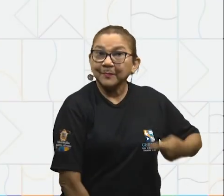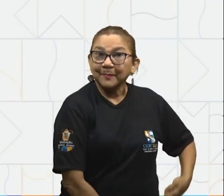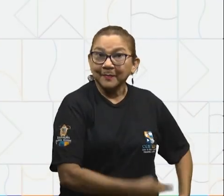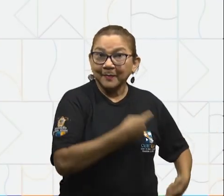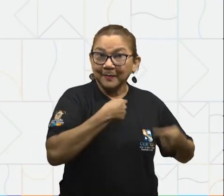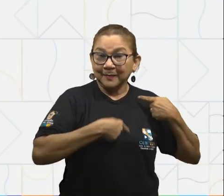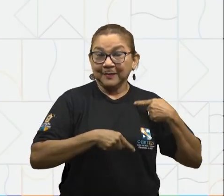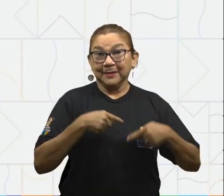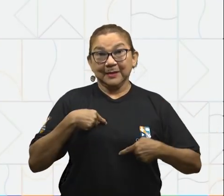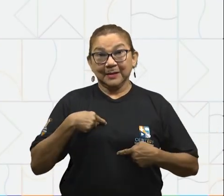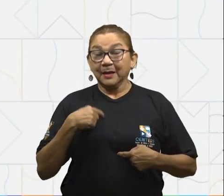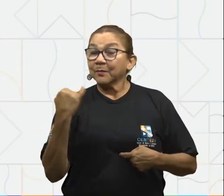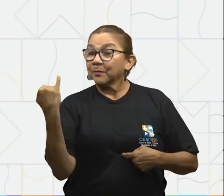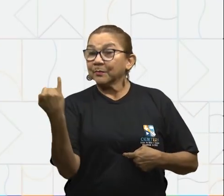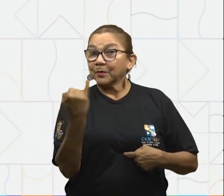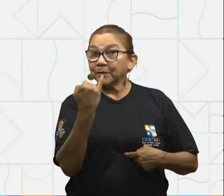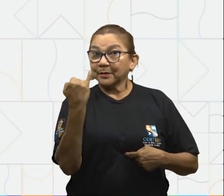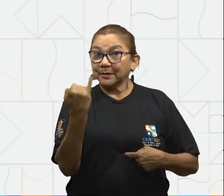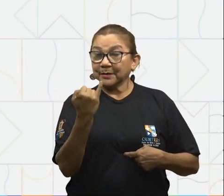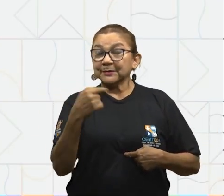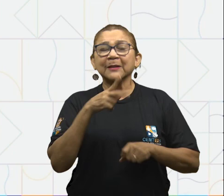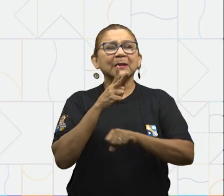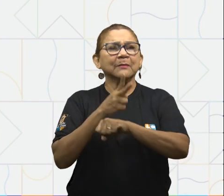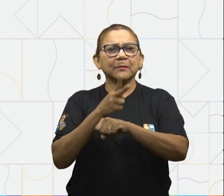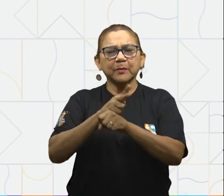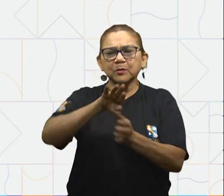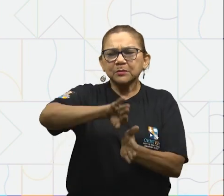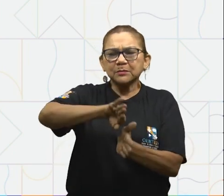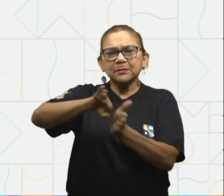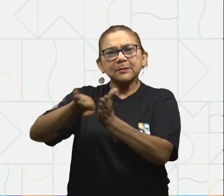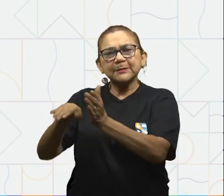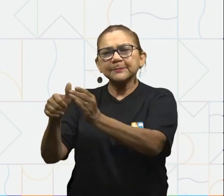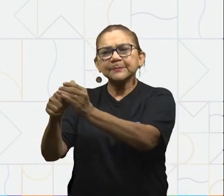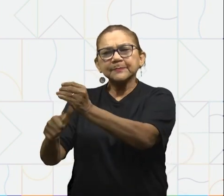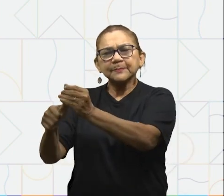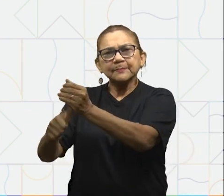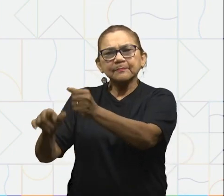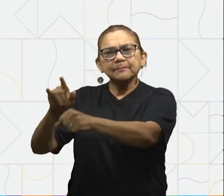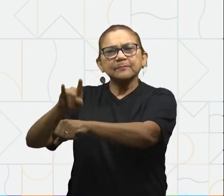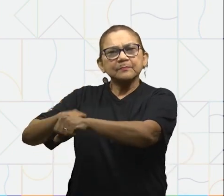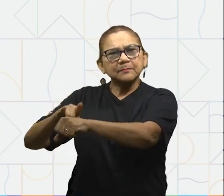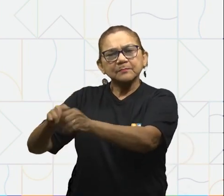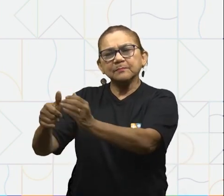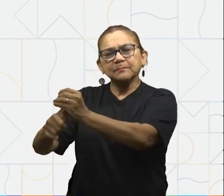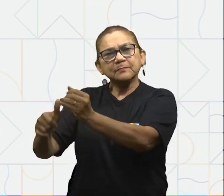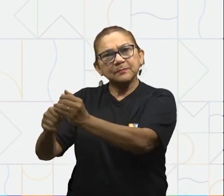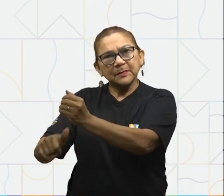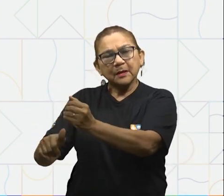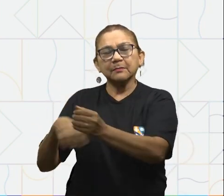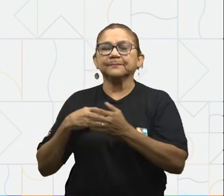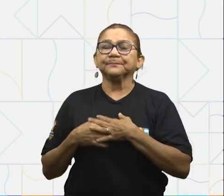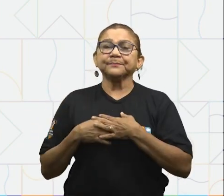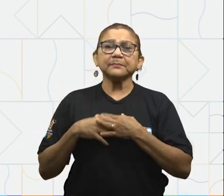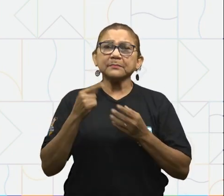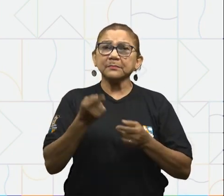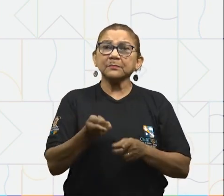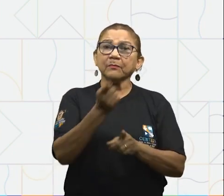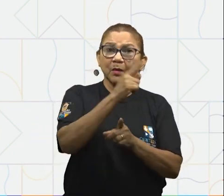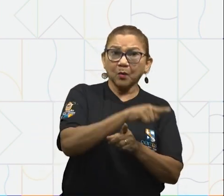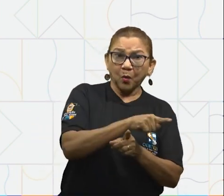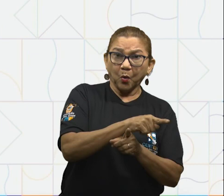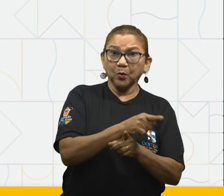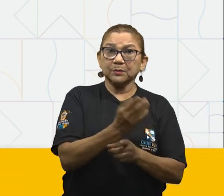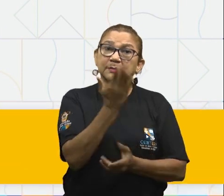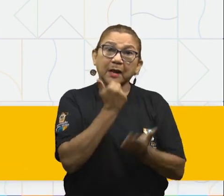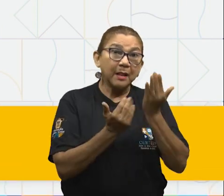Os resíduos da digestão viram fezes e gases no intestino grosso e são liberados pelo ânus. Já os resíduos